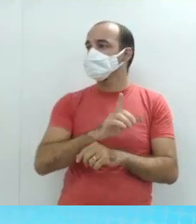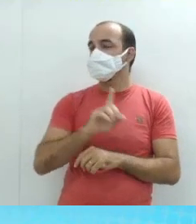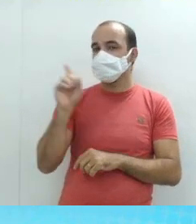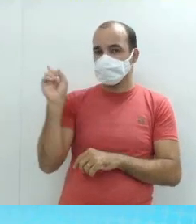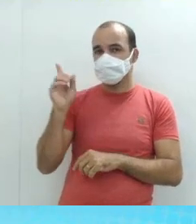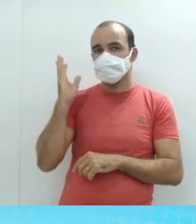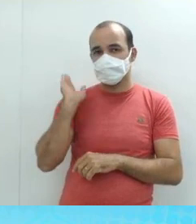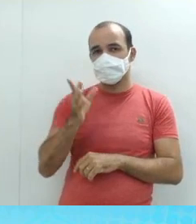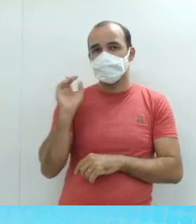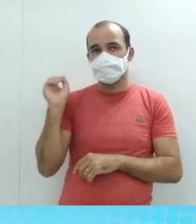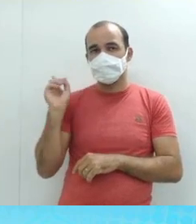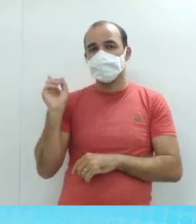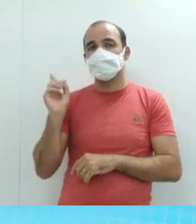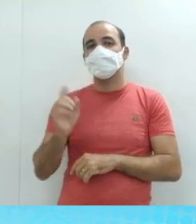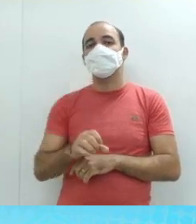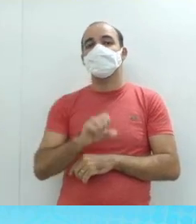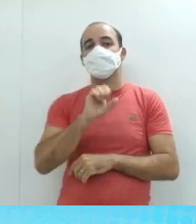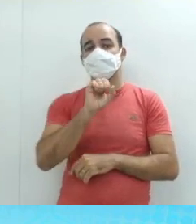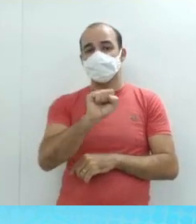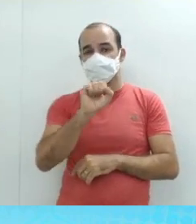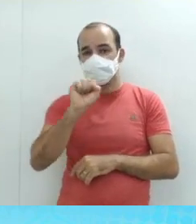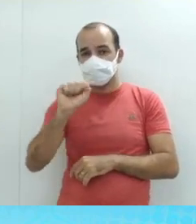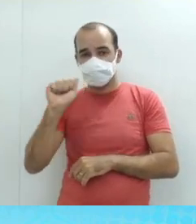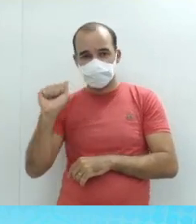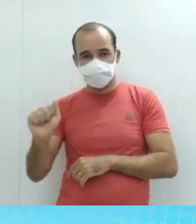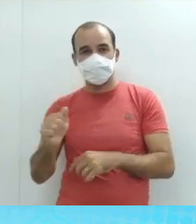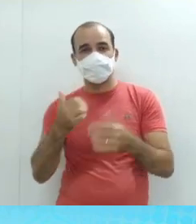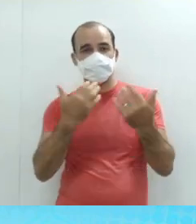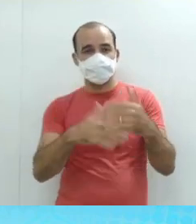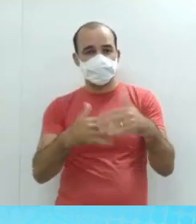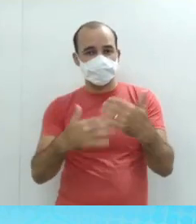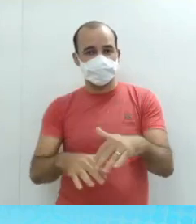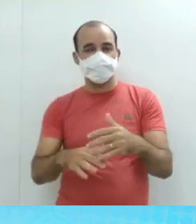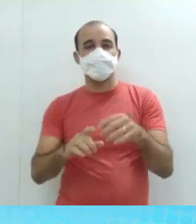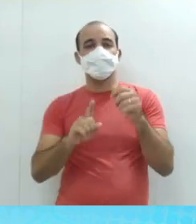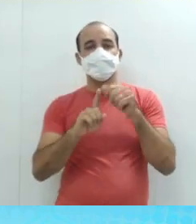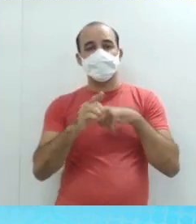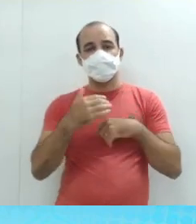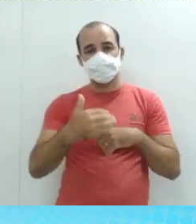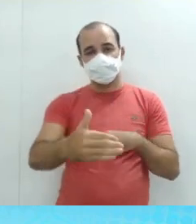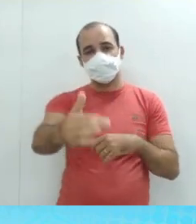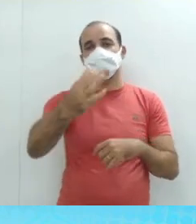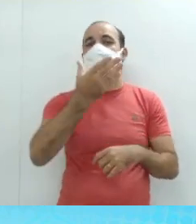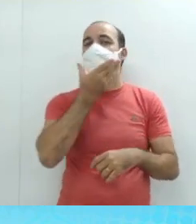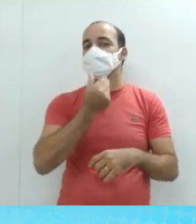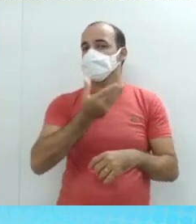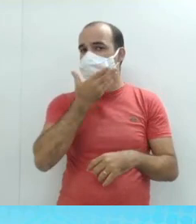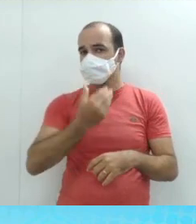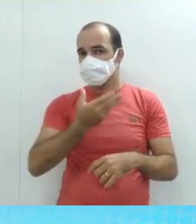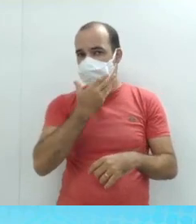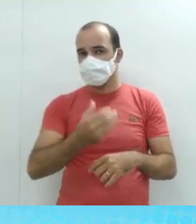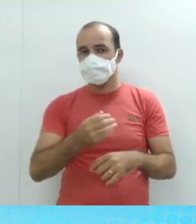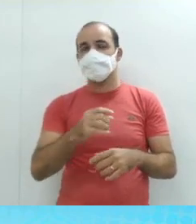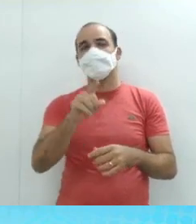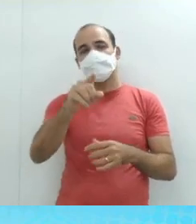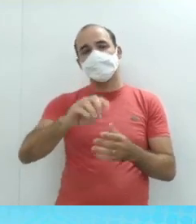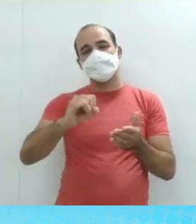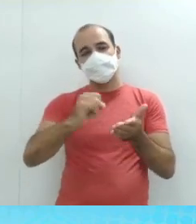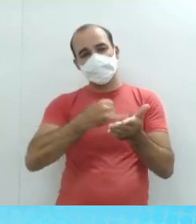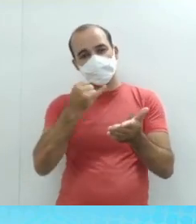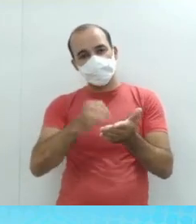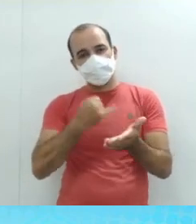um adendo, assim, falar um pouquinho da importância de você fazer o sistema seriado